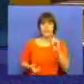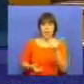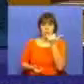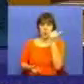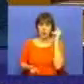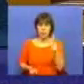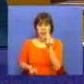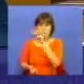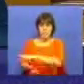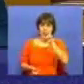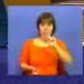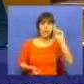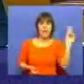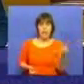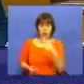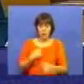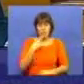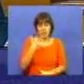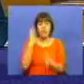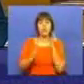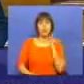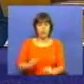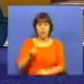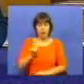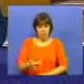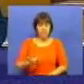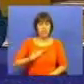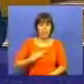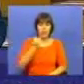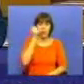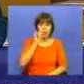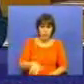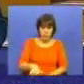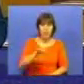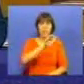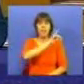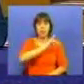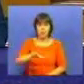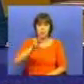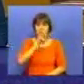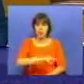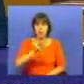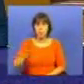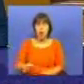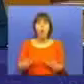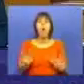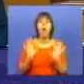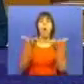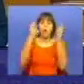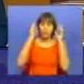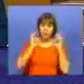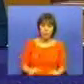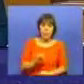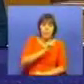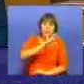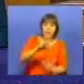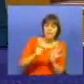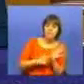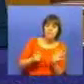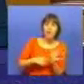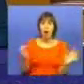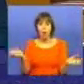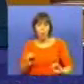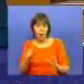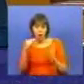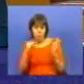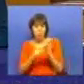de 2.000 milhões de euros. Diz o Tribunal que esta dívida é de 2.200 milhões. Onde estão os 200 milhões que não